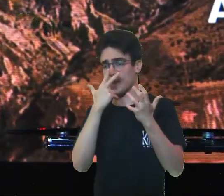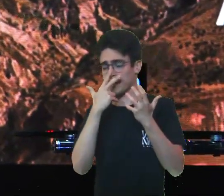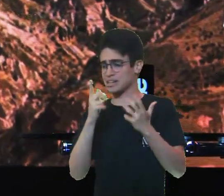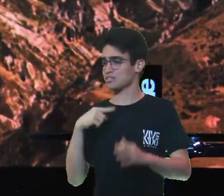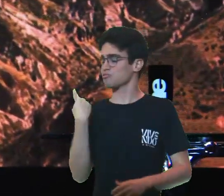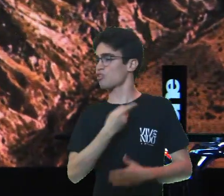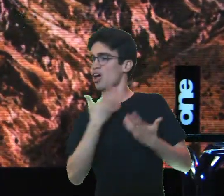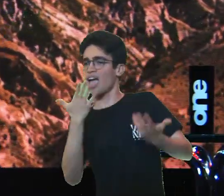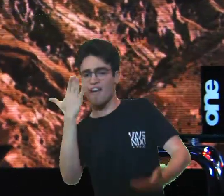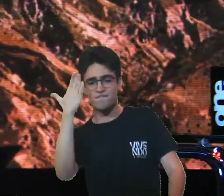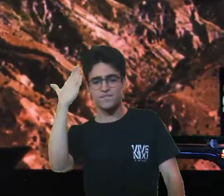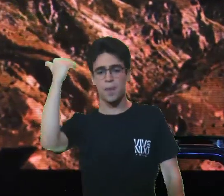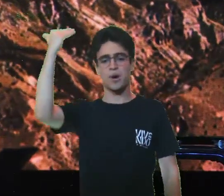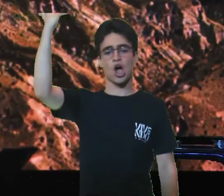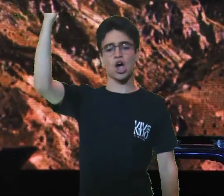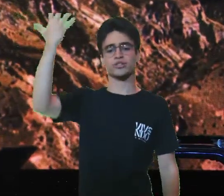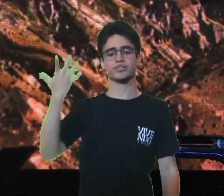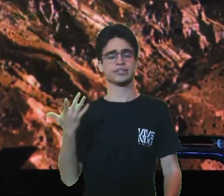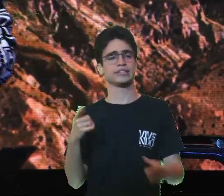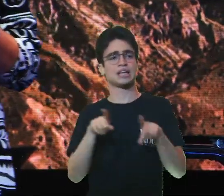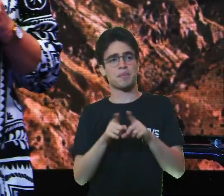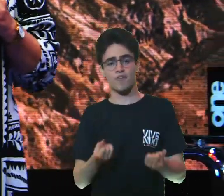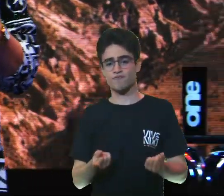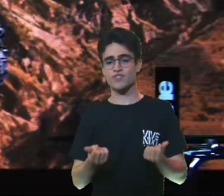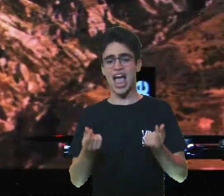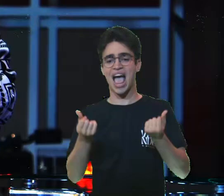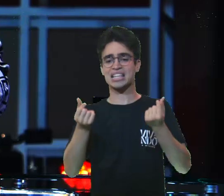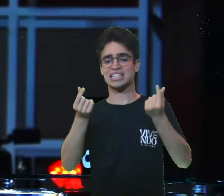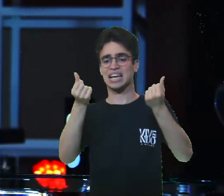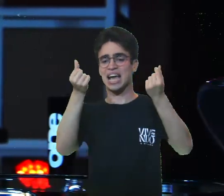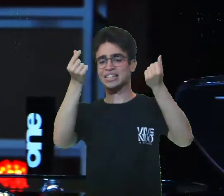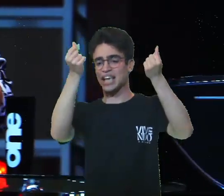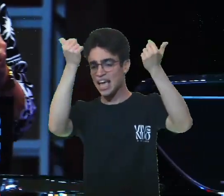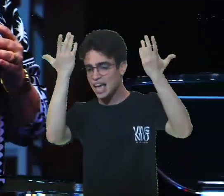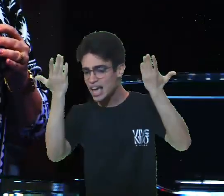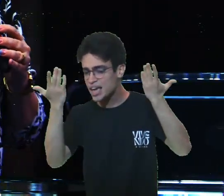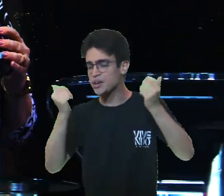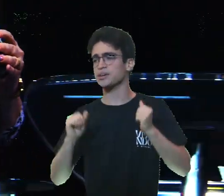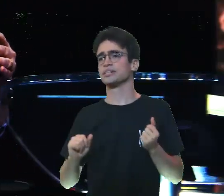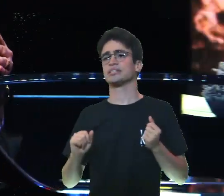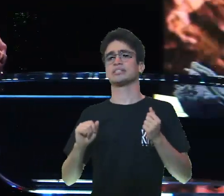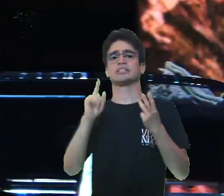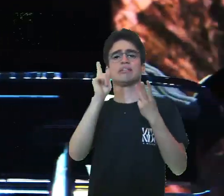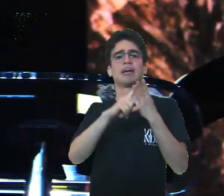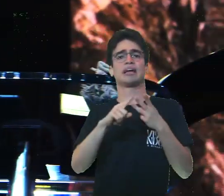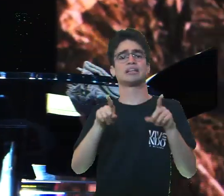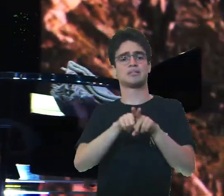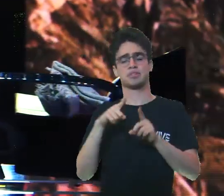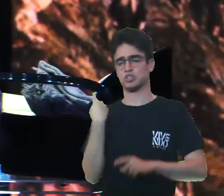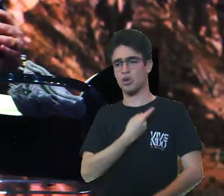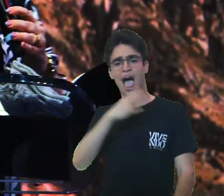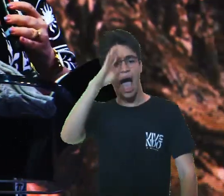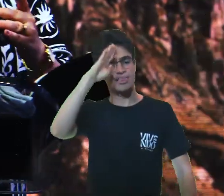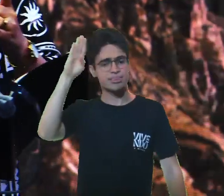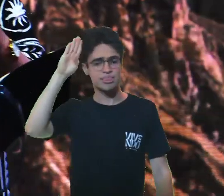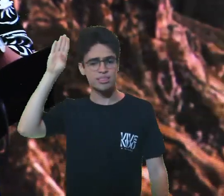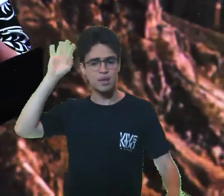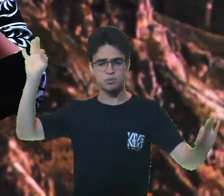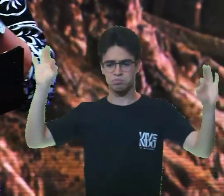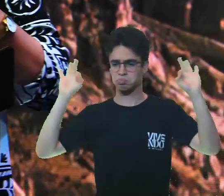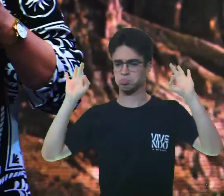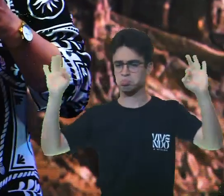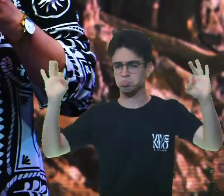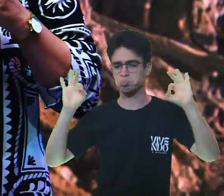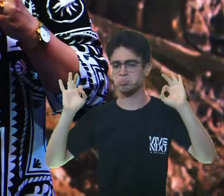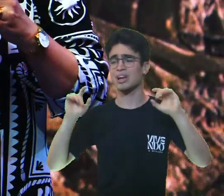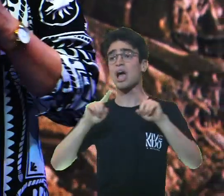tornarmos famosos, financeiramente muito bem-sucedidos, sermos excelentes acadêmicos ou profissionais, e